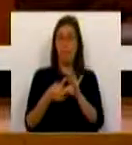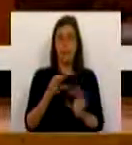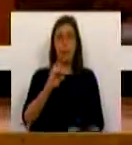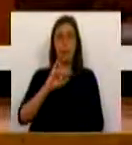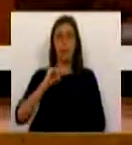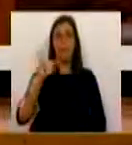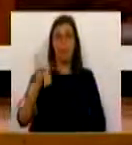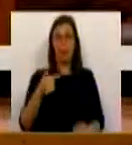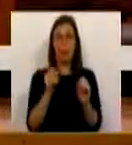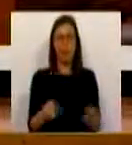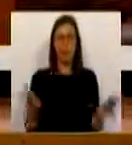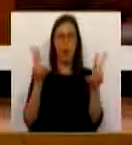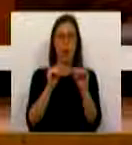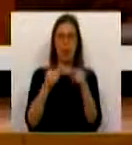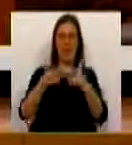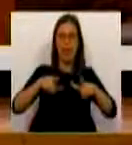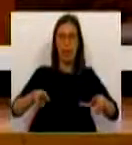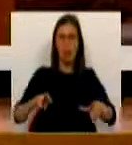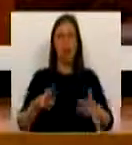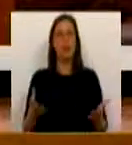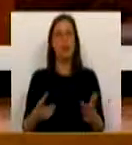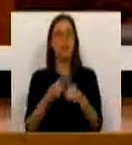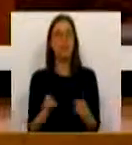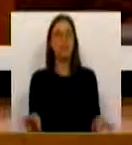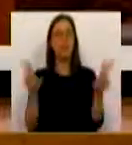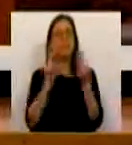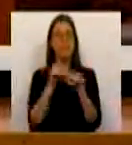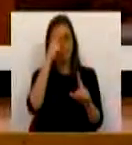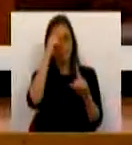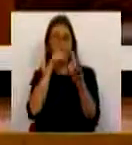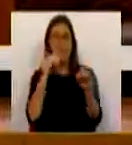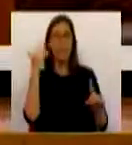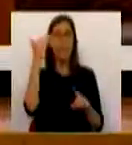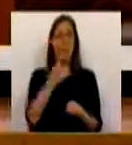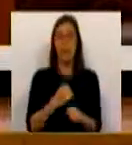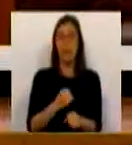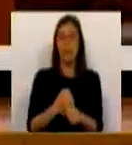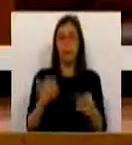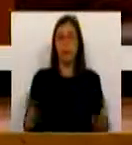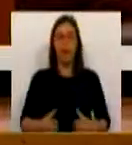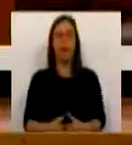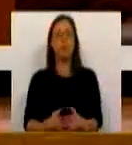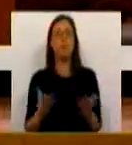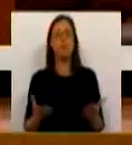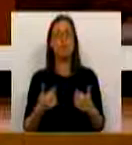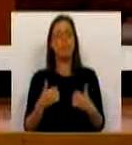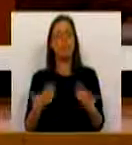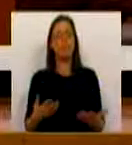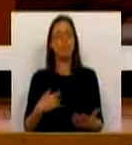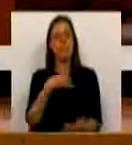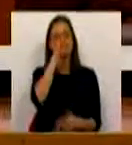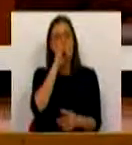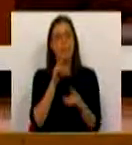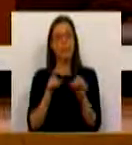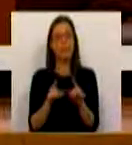OIT. Uma nova linguagem e uma nova ambição para o trabalho. Deixem-me agora